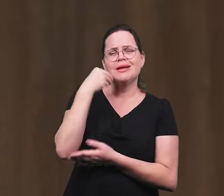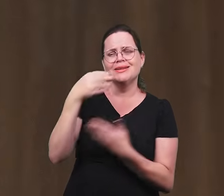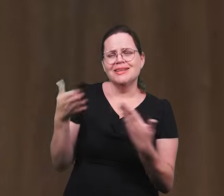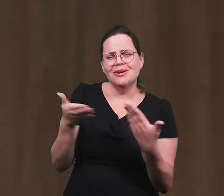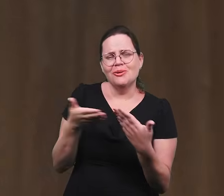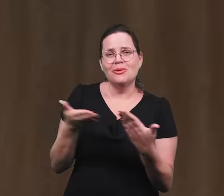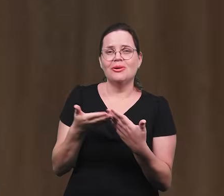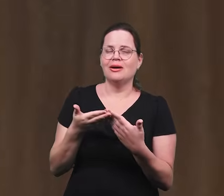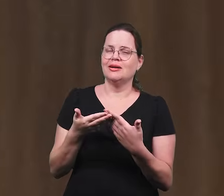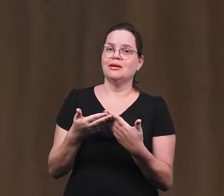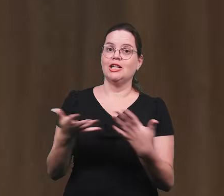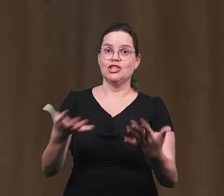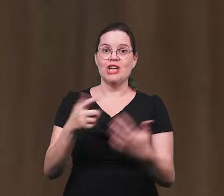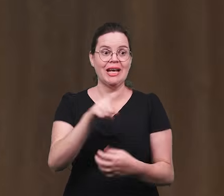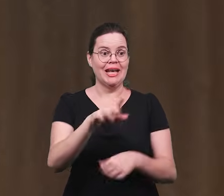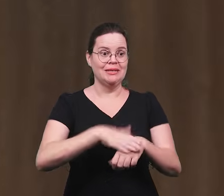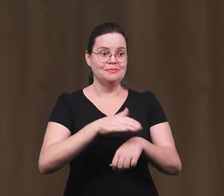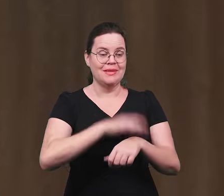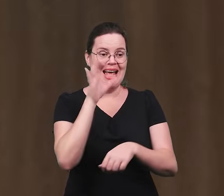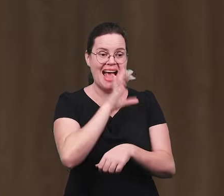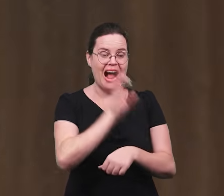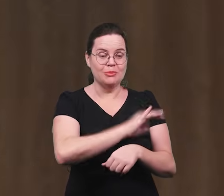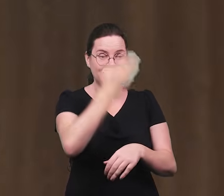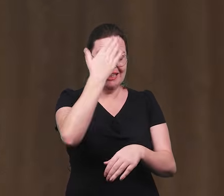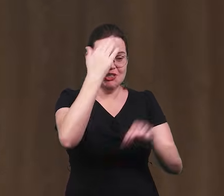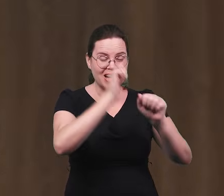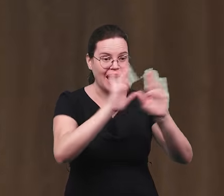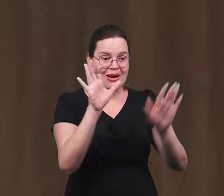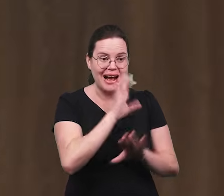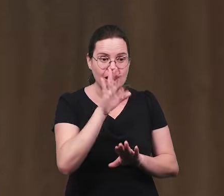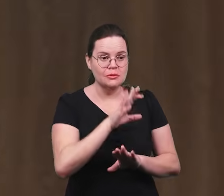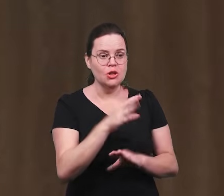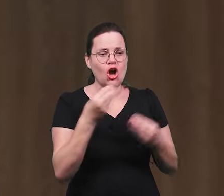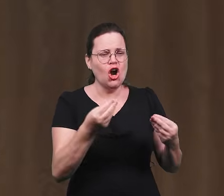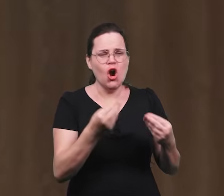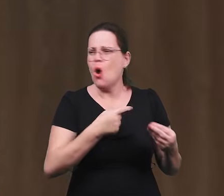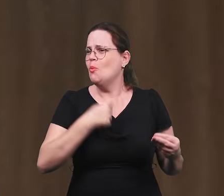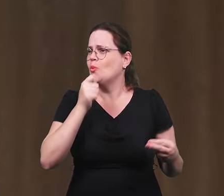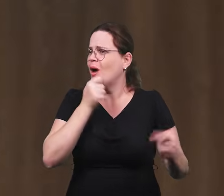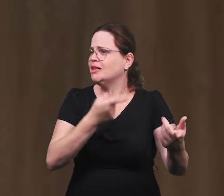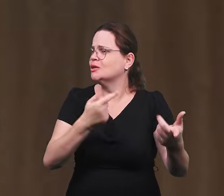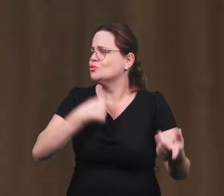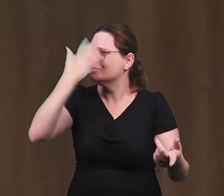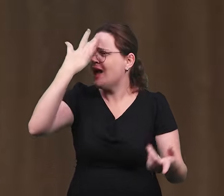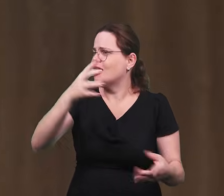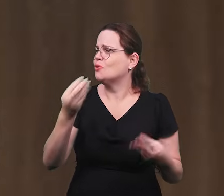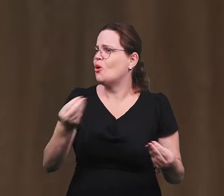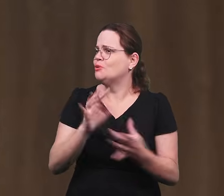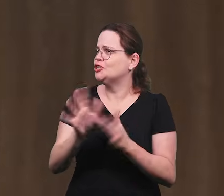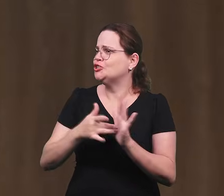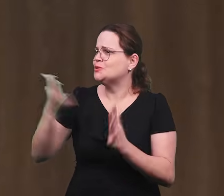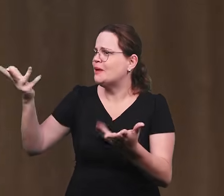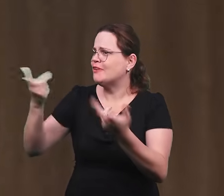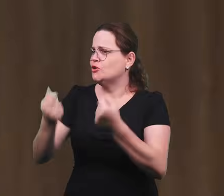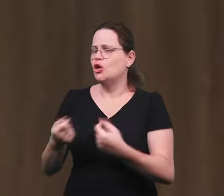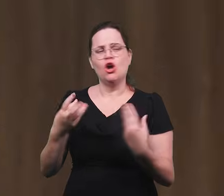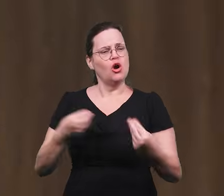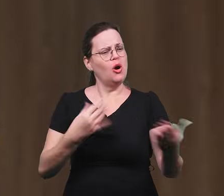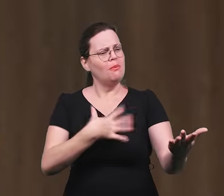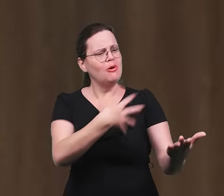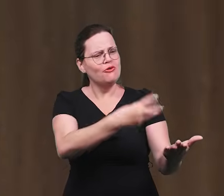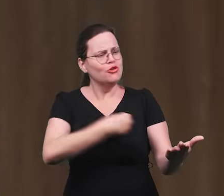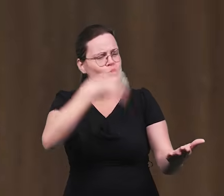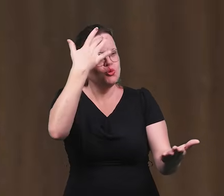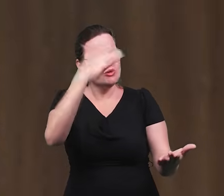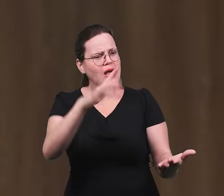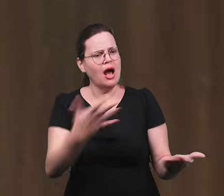às vezes a gente quer que a pessoa entenda logo, compreenda como que ele não entende que Jesus é maravilhoso, como que meu filho não entende, como meu marido não entende